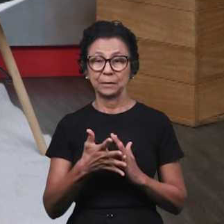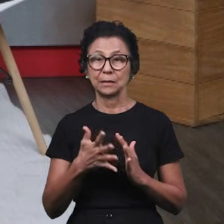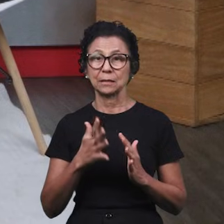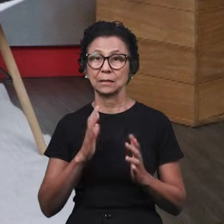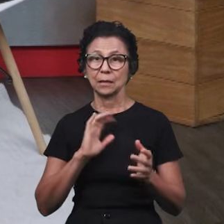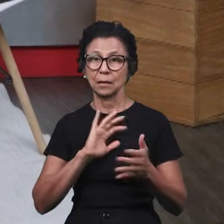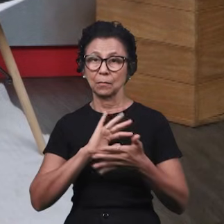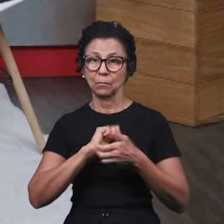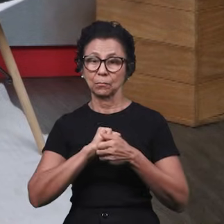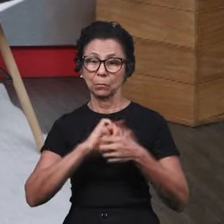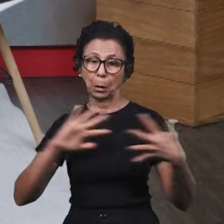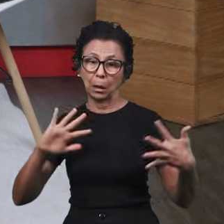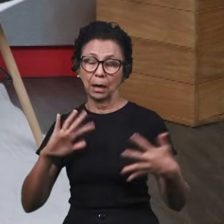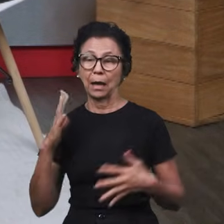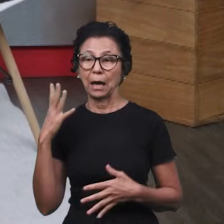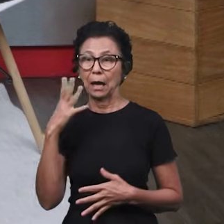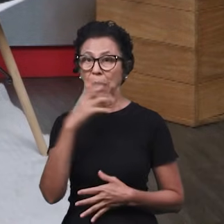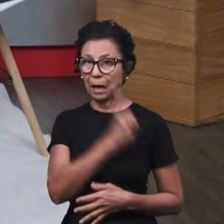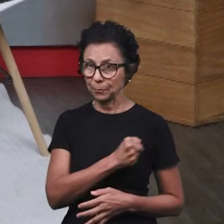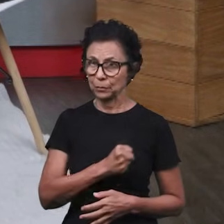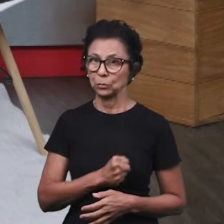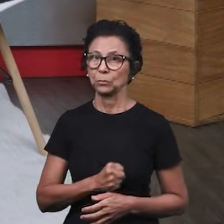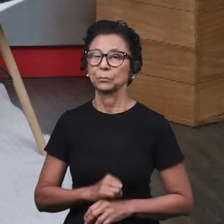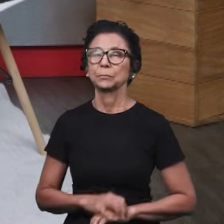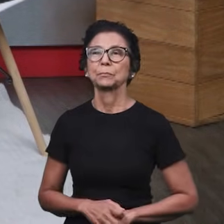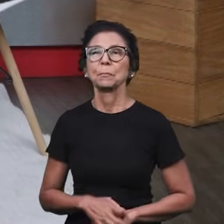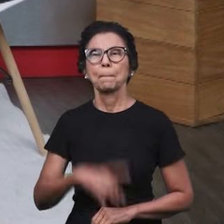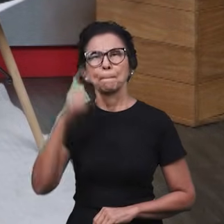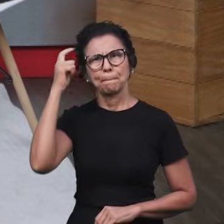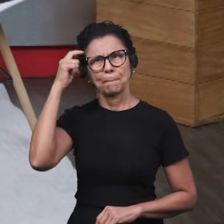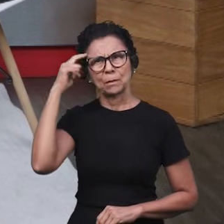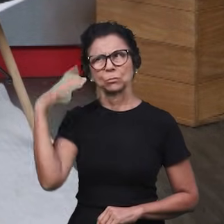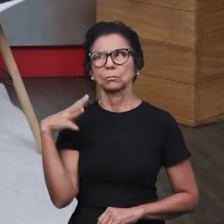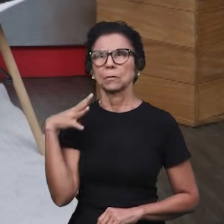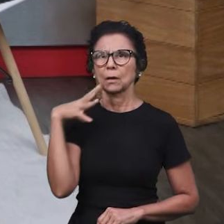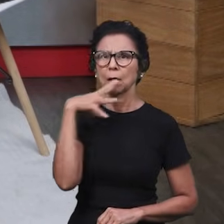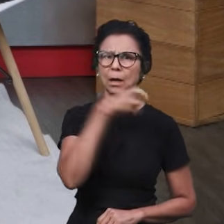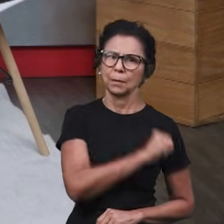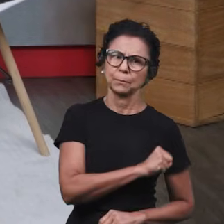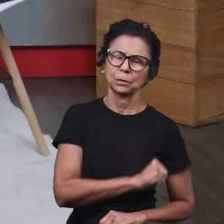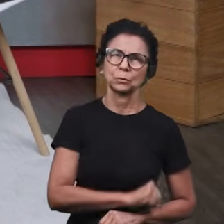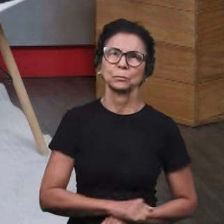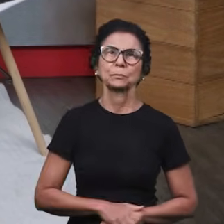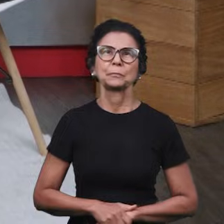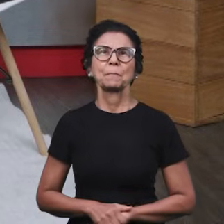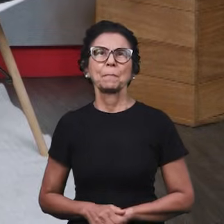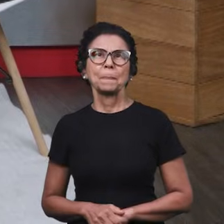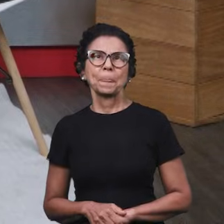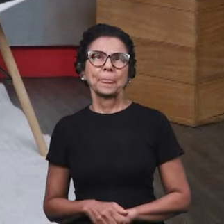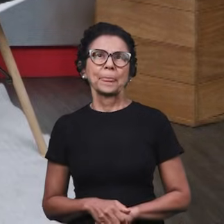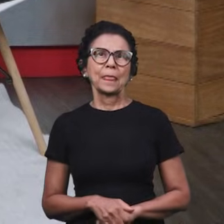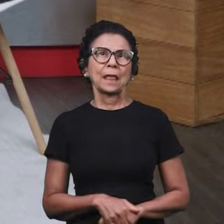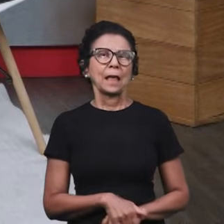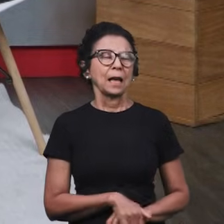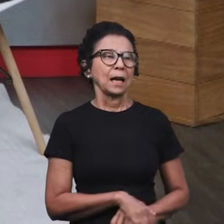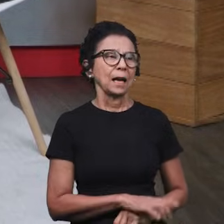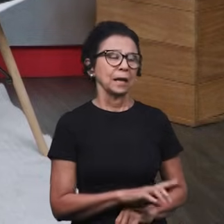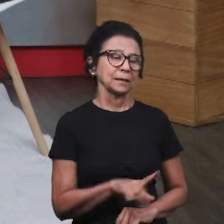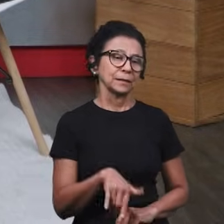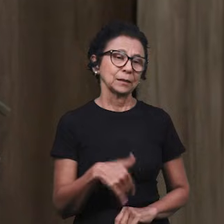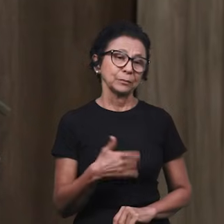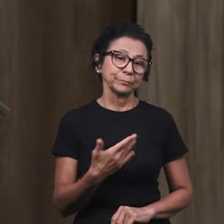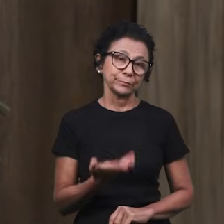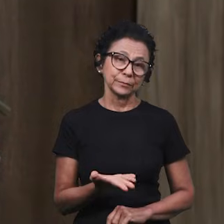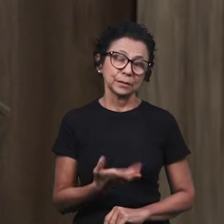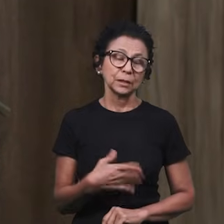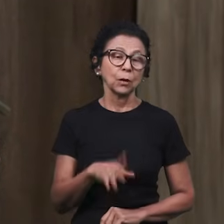e a minha mente funciona rápido. Mas façam devagar, né? Adapta. Escutem. Escutem. Escutem. Escutem a